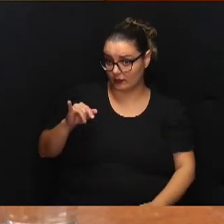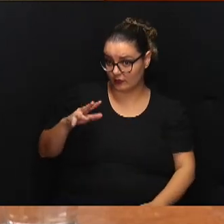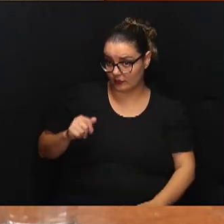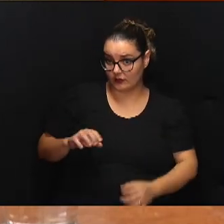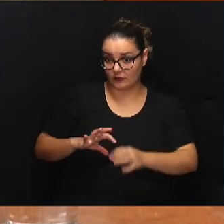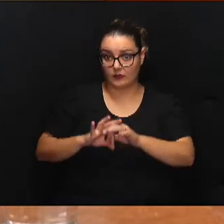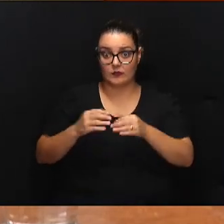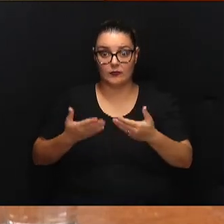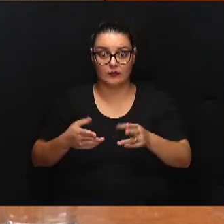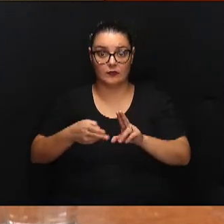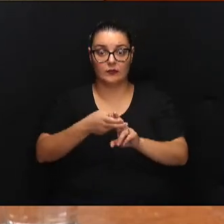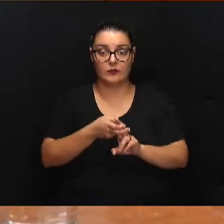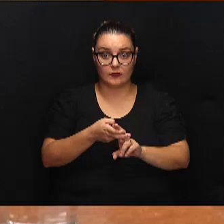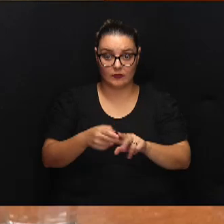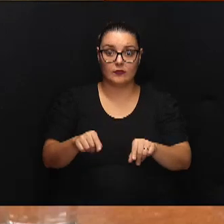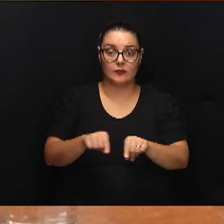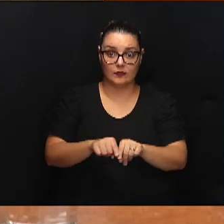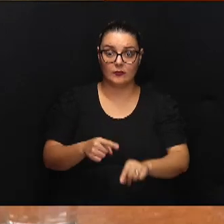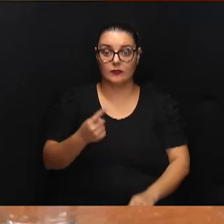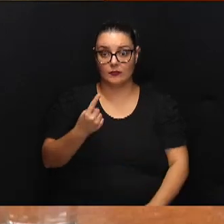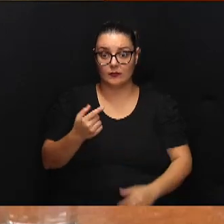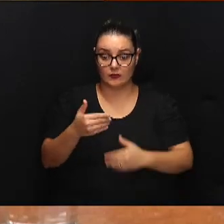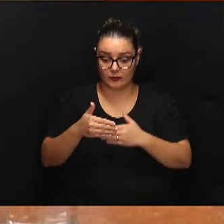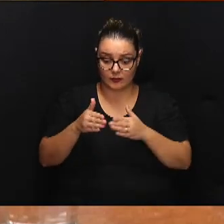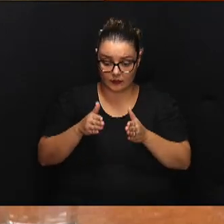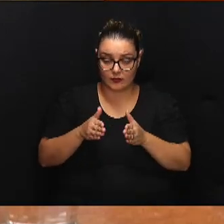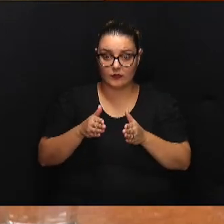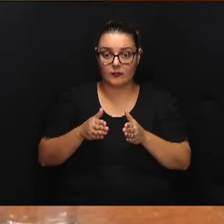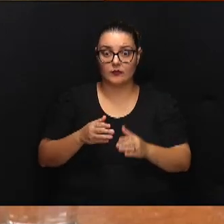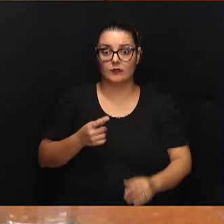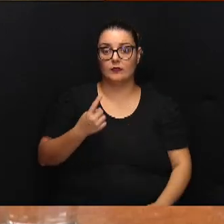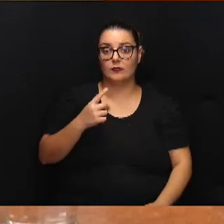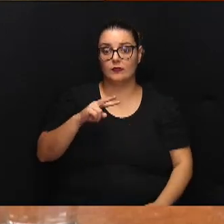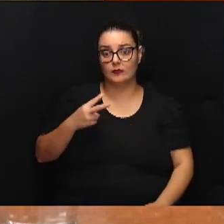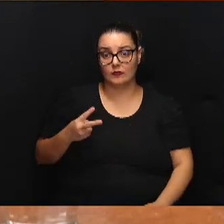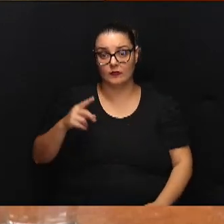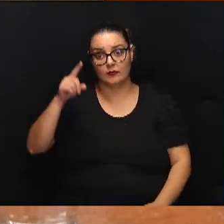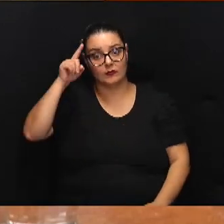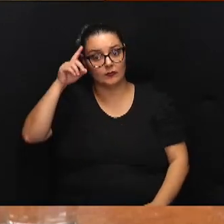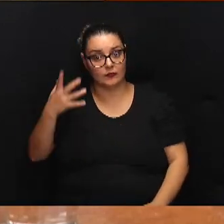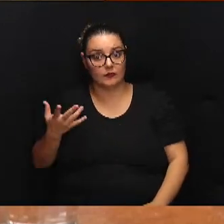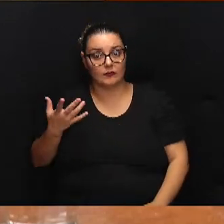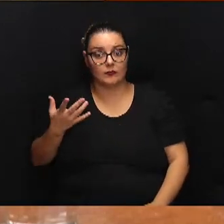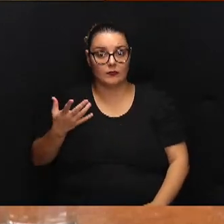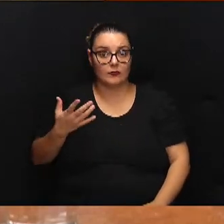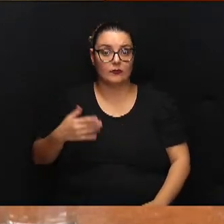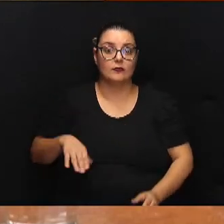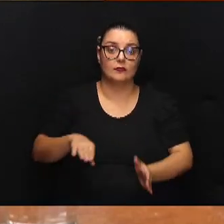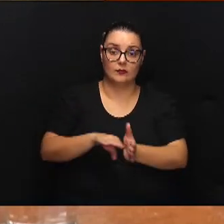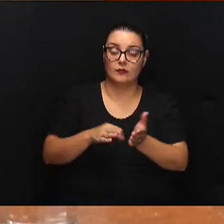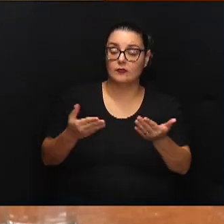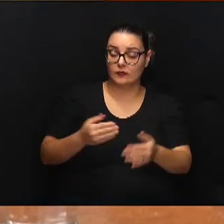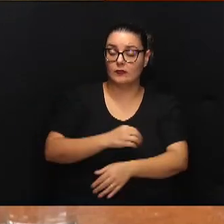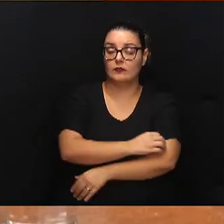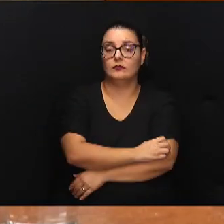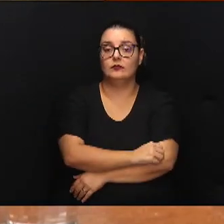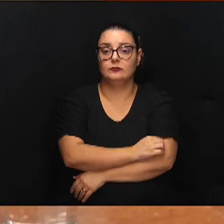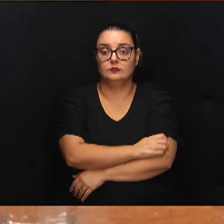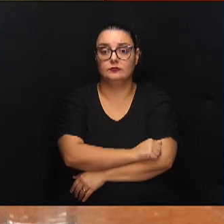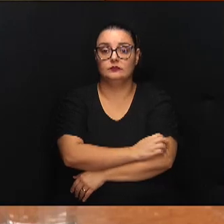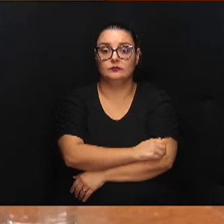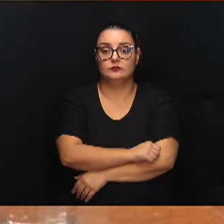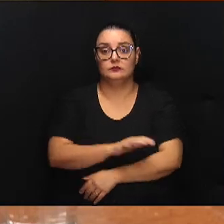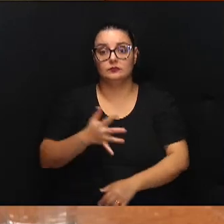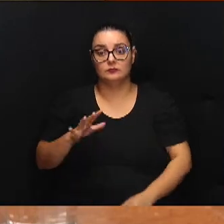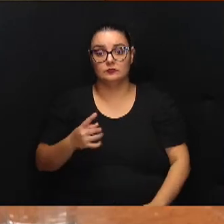fornecida pelo SUS, também uma caixinha, para eu medir uma vez por dia. Para chegar no que nós temos hoje, que nós recebemos em